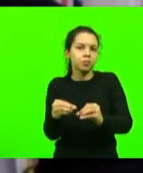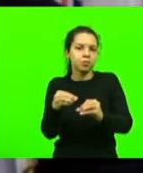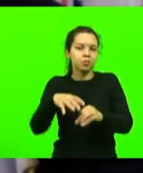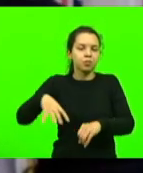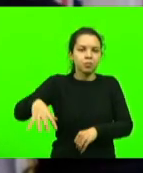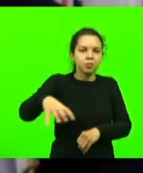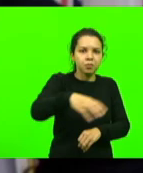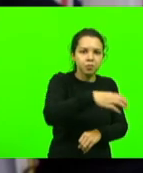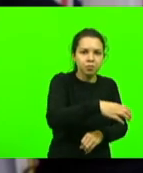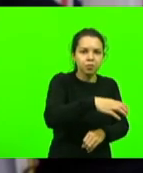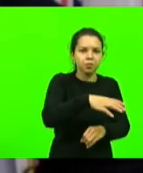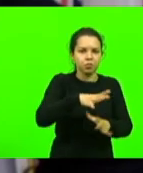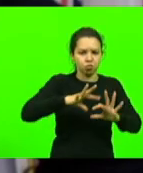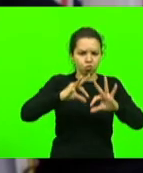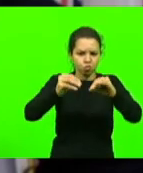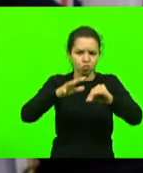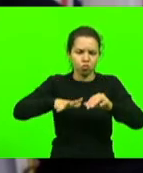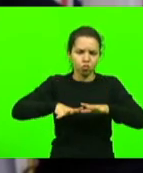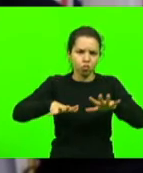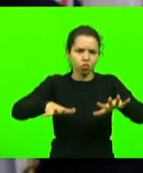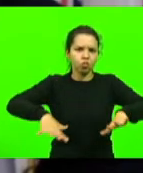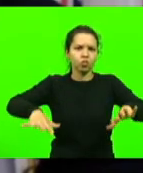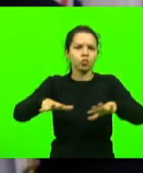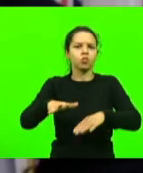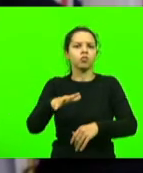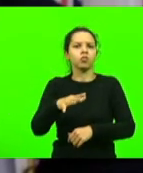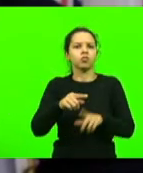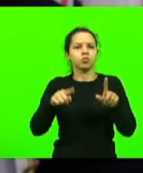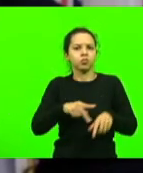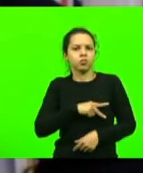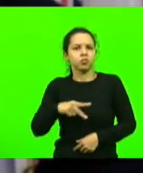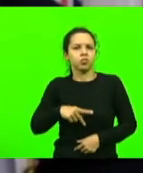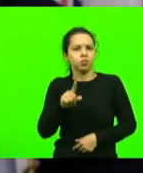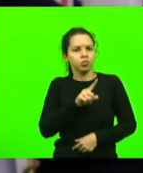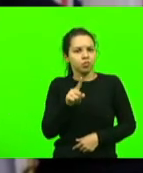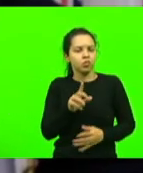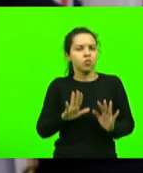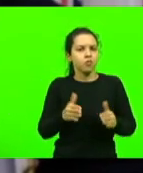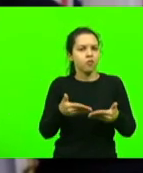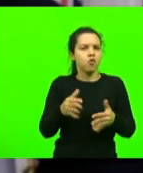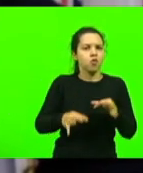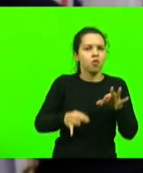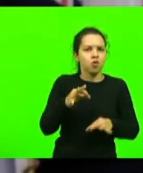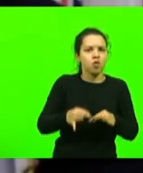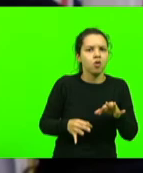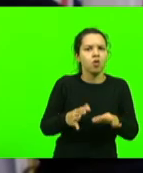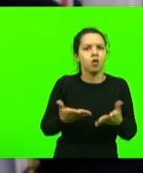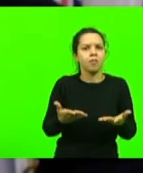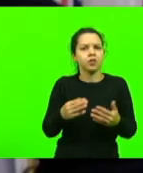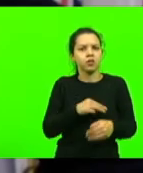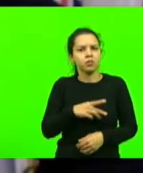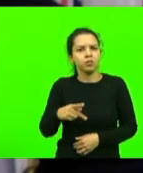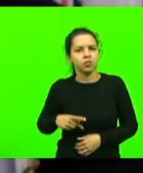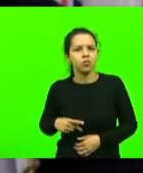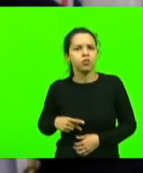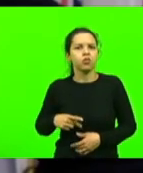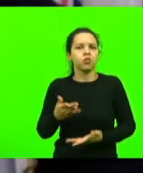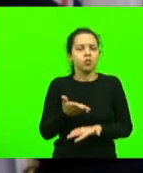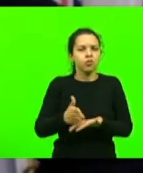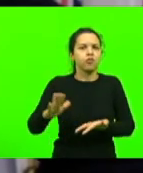não abranja todos os setores do serviço público deixando de Fora o judiciário Ministério Público militares e o legislativo